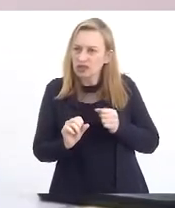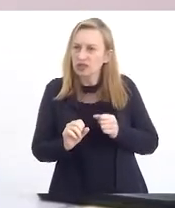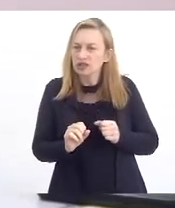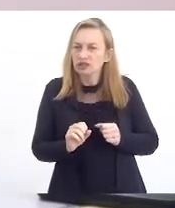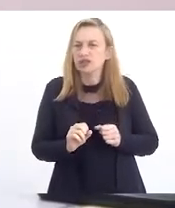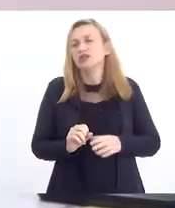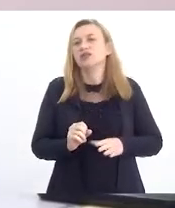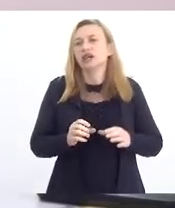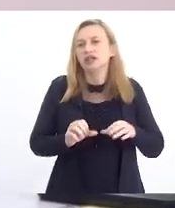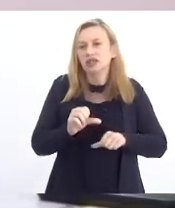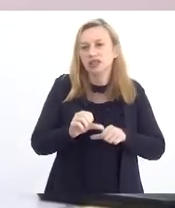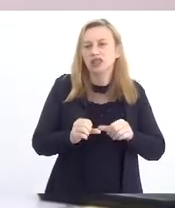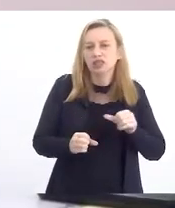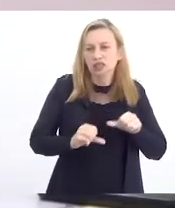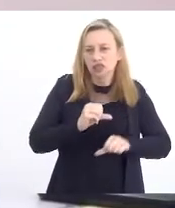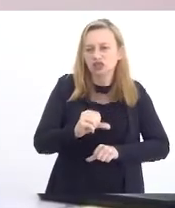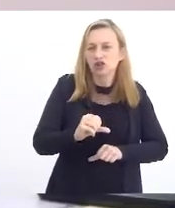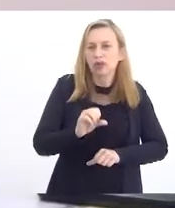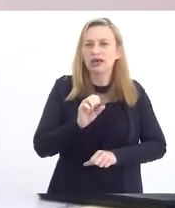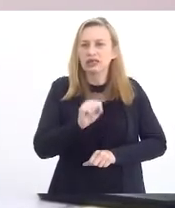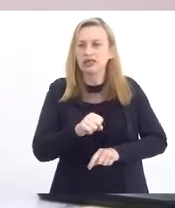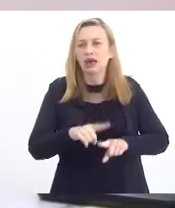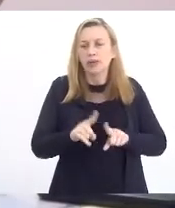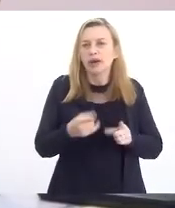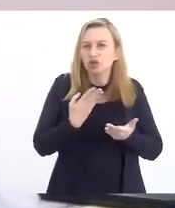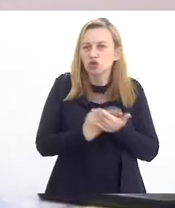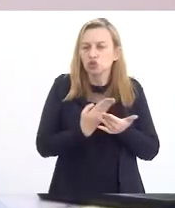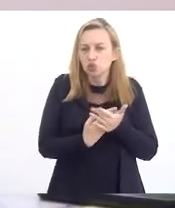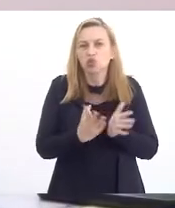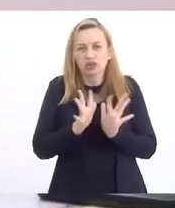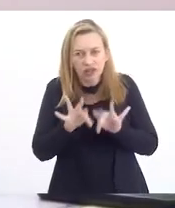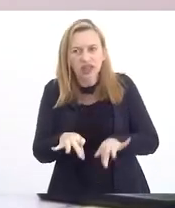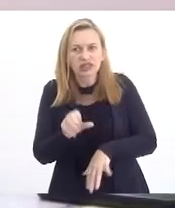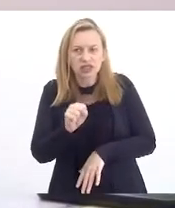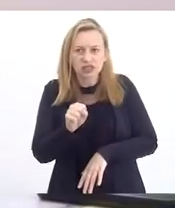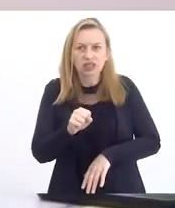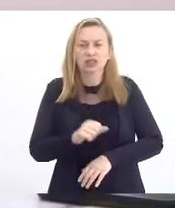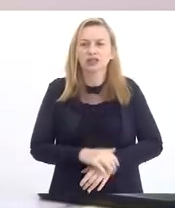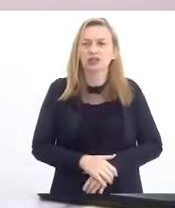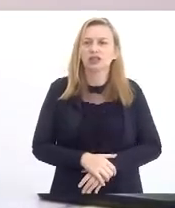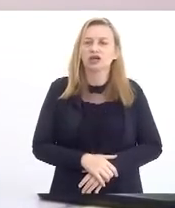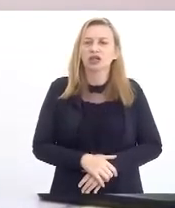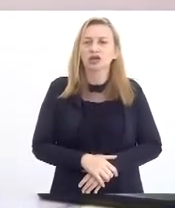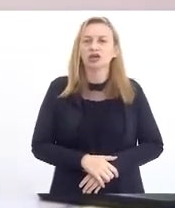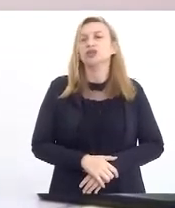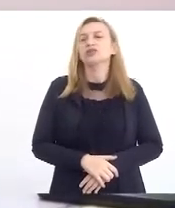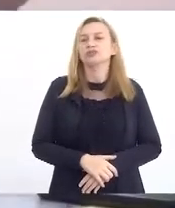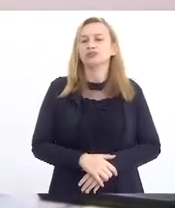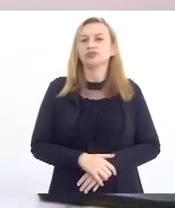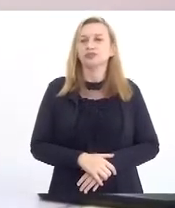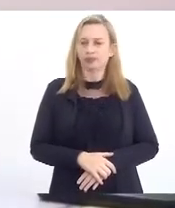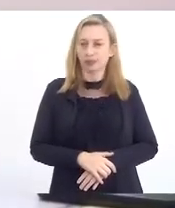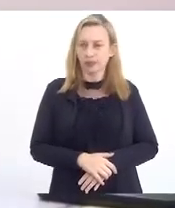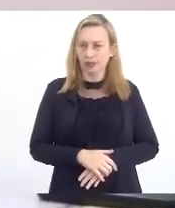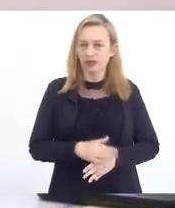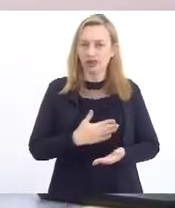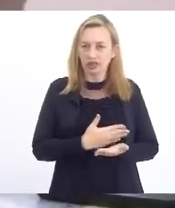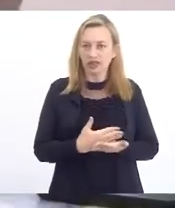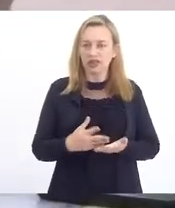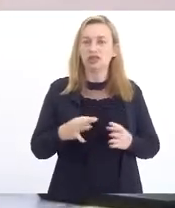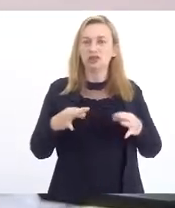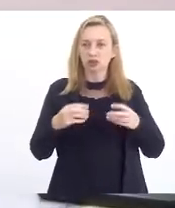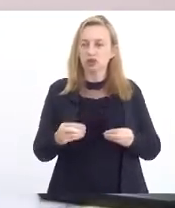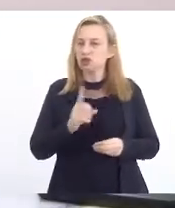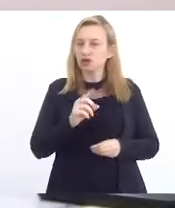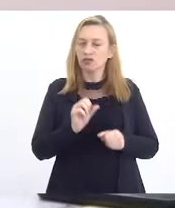vai ser tomada essa decisão, sim, mas praticamente o estudo está fechando o estudo e tendo uma viabilidade disso, a gente vai partir para isso e não fazer